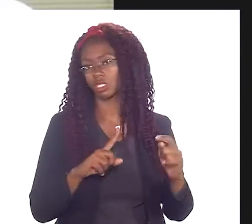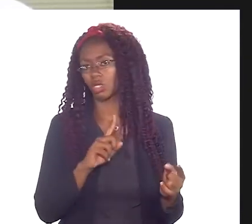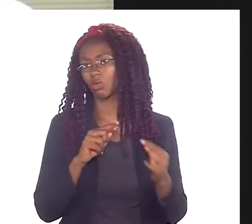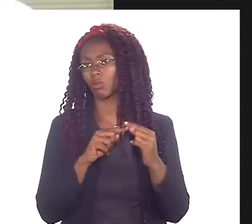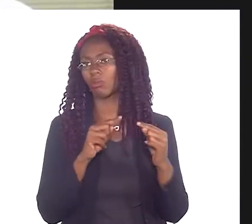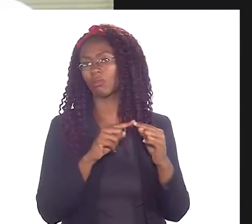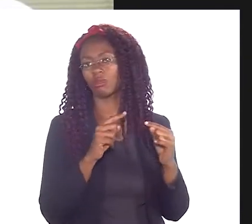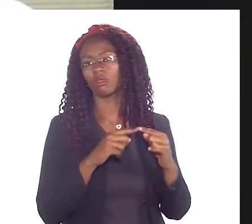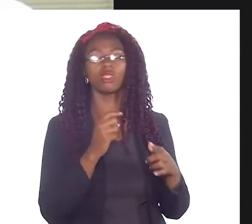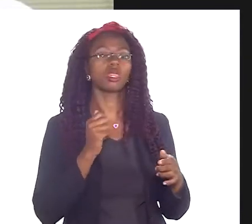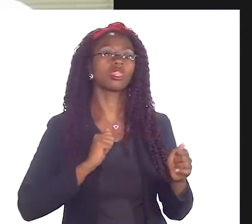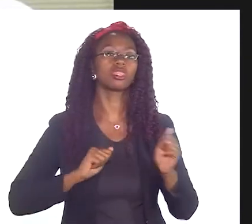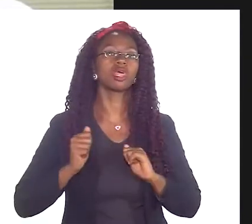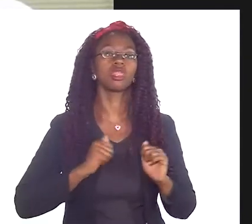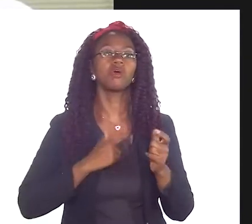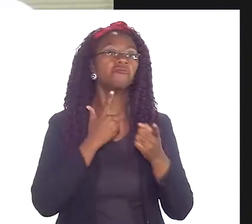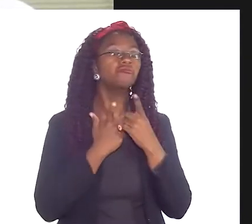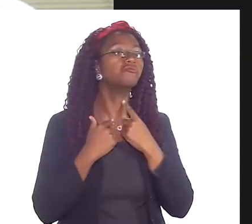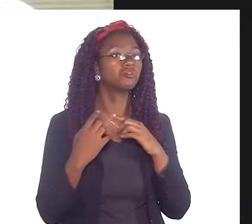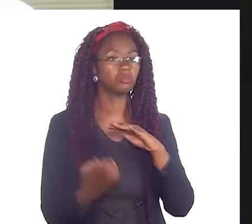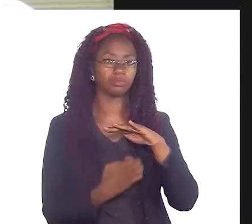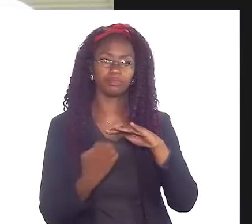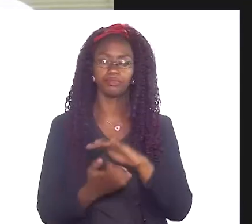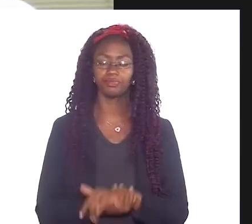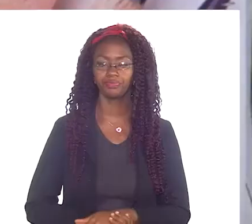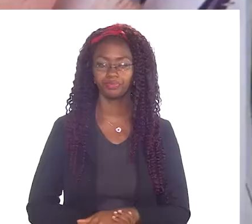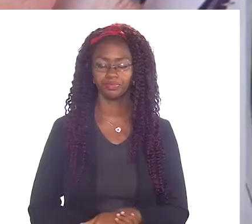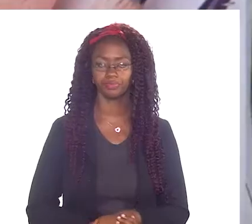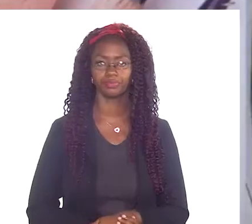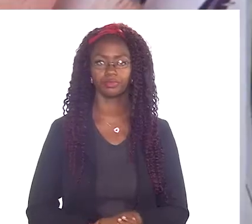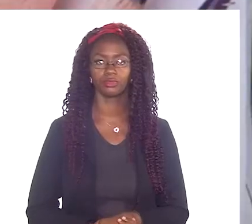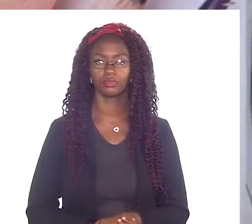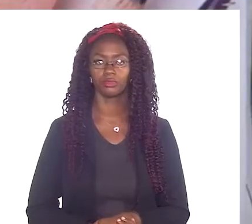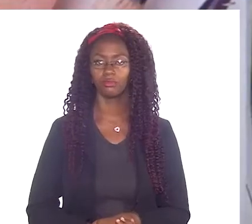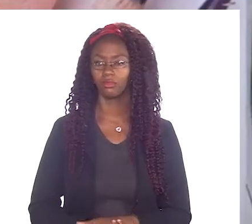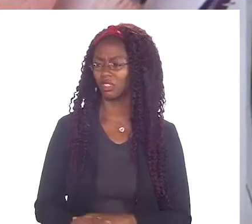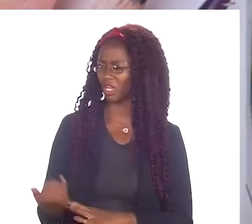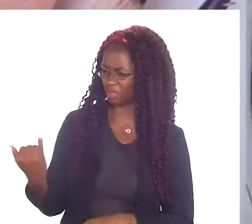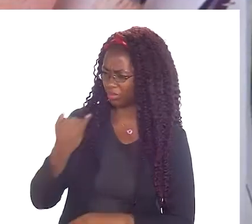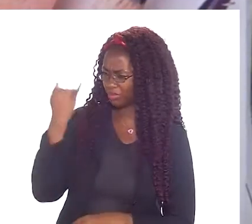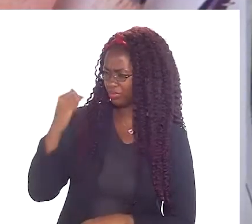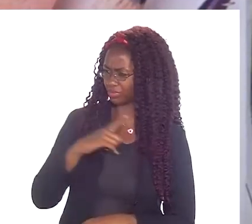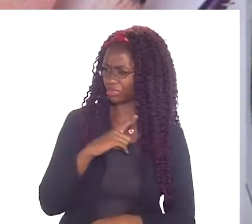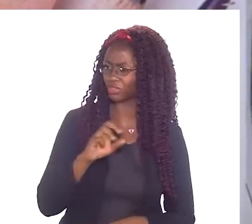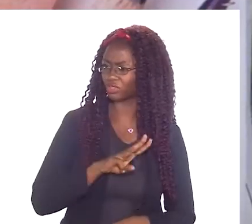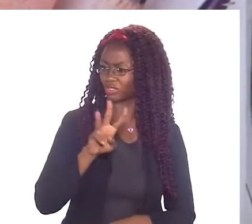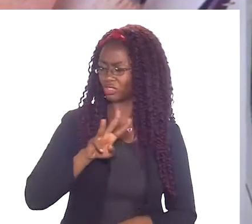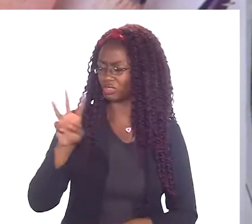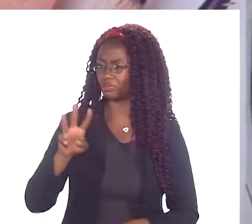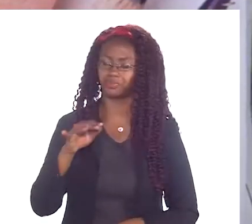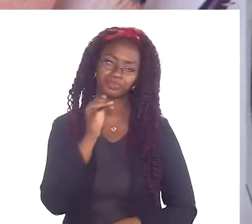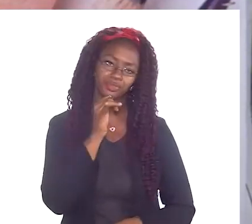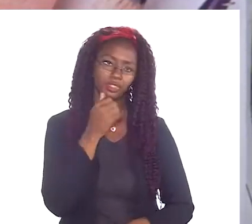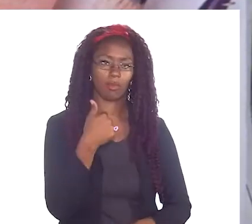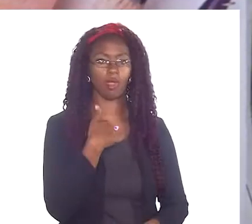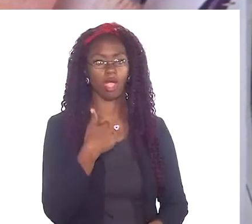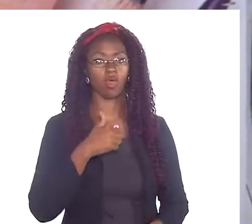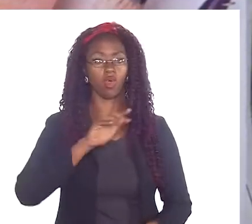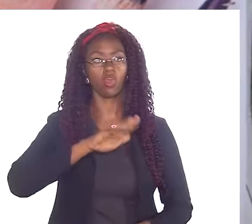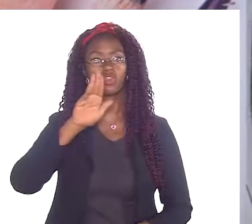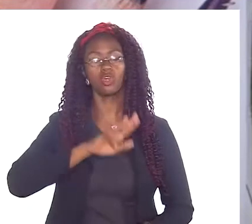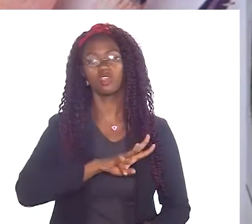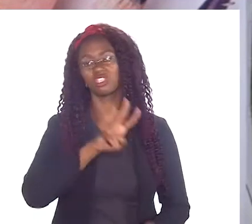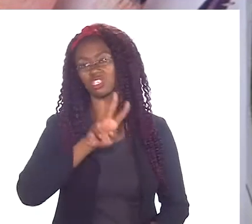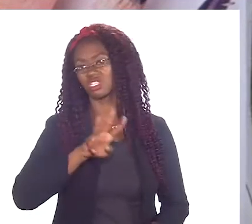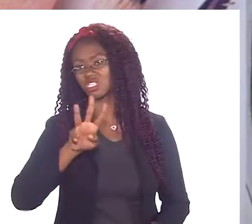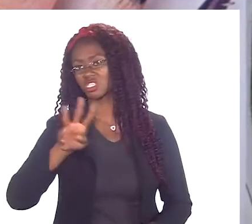perfil alinhado às expectativas da empresa. Certo. É recomendável ter um site, por exemplo? A pessoa que tem um